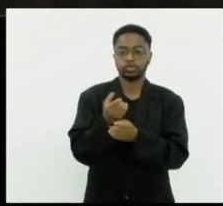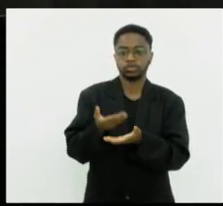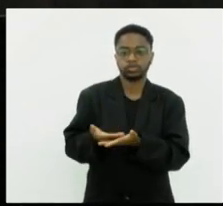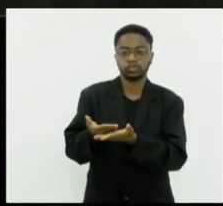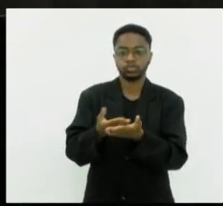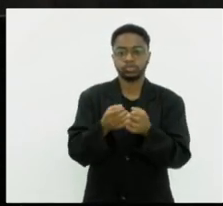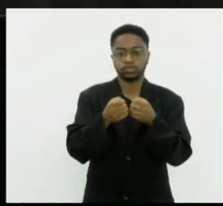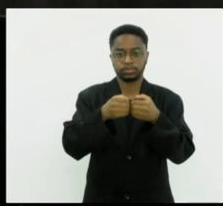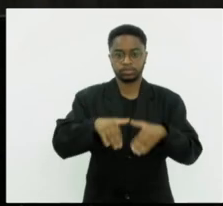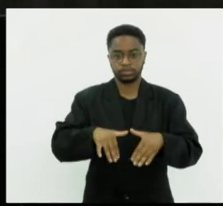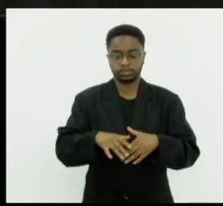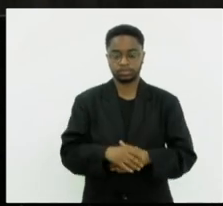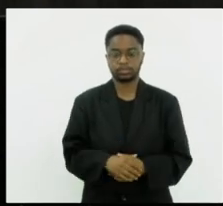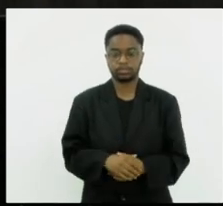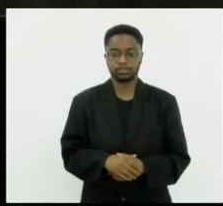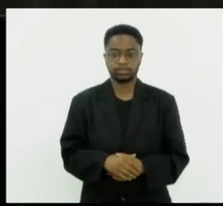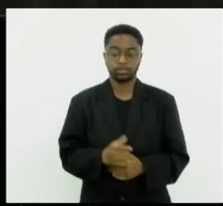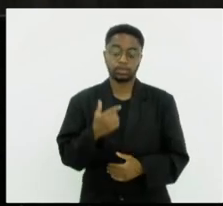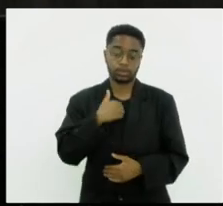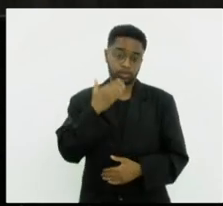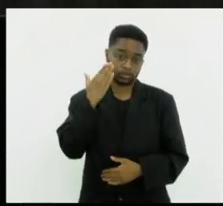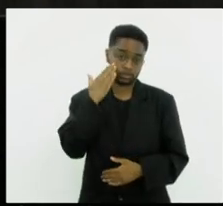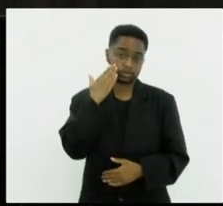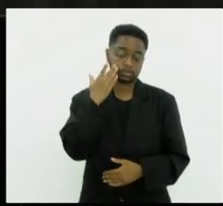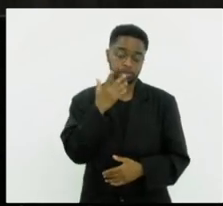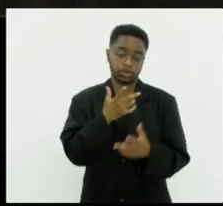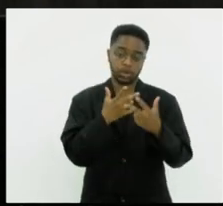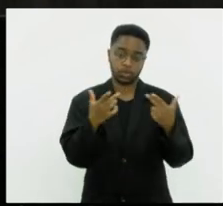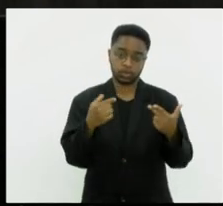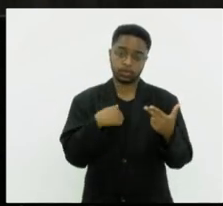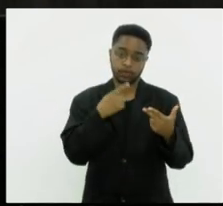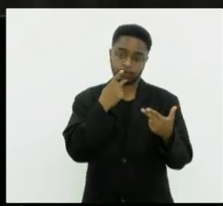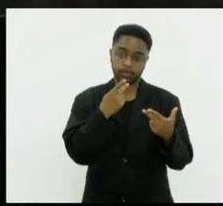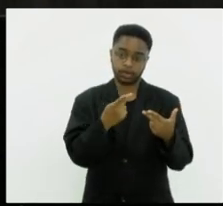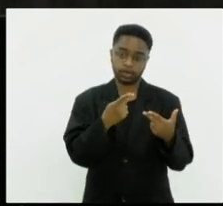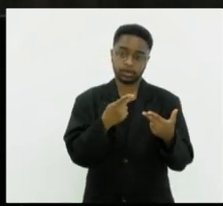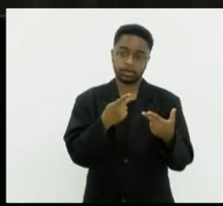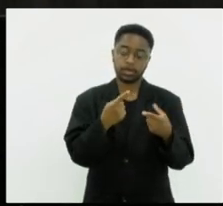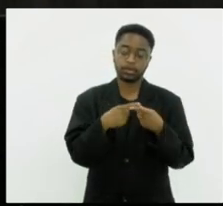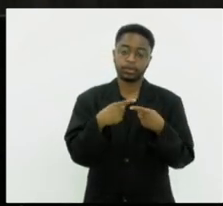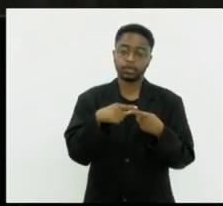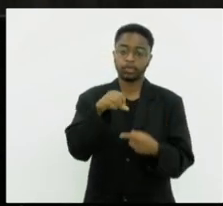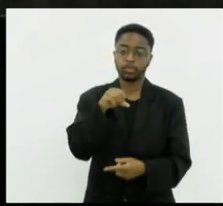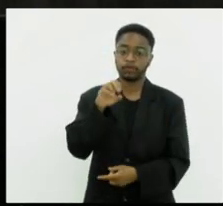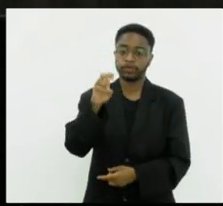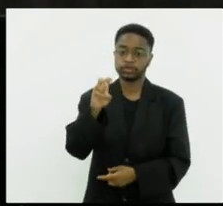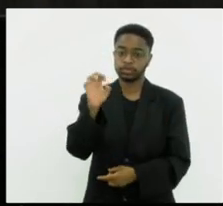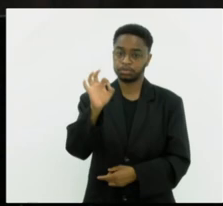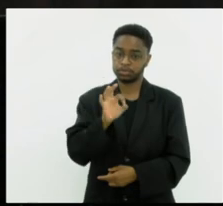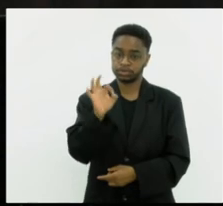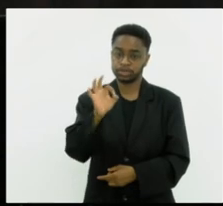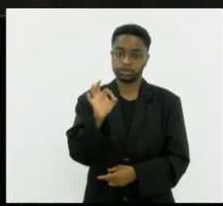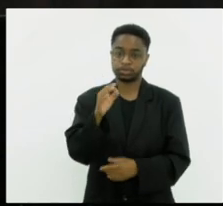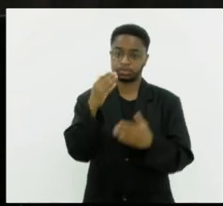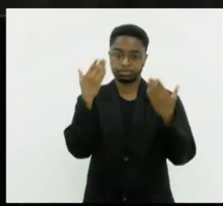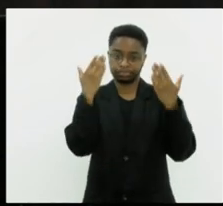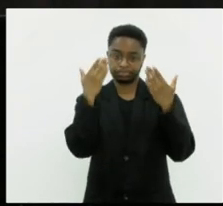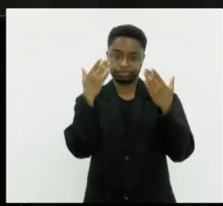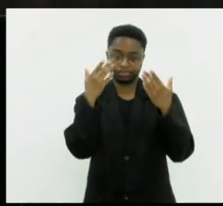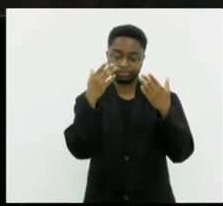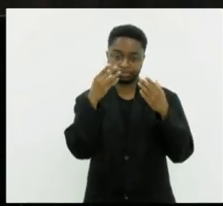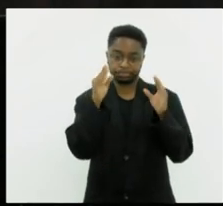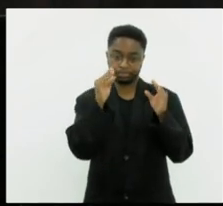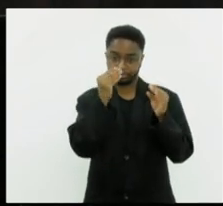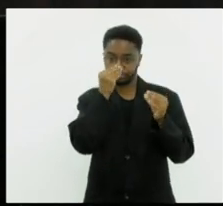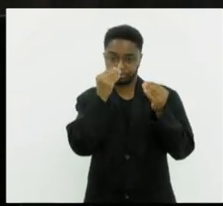impacto. Eu sei que estou falando e 95% não estão me ouvindo. Apesar de